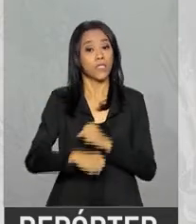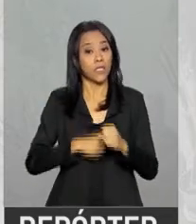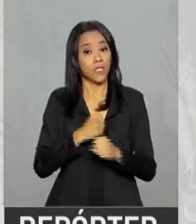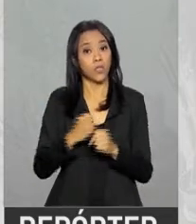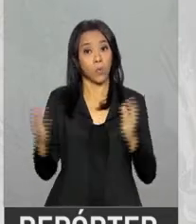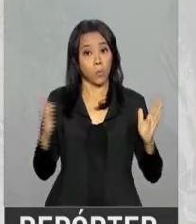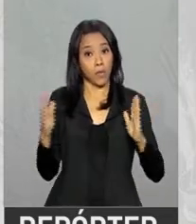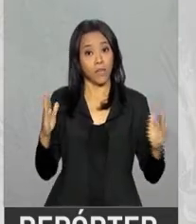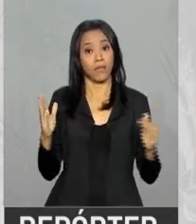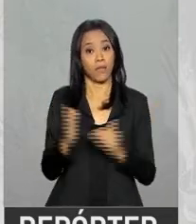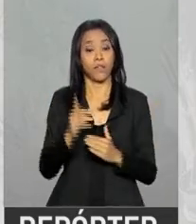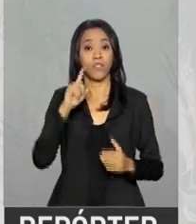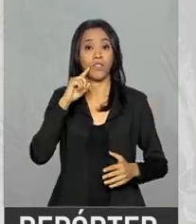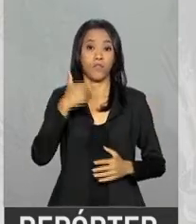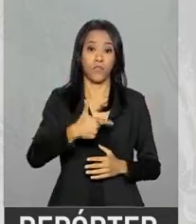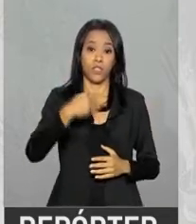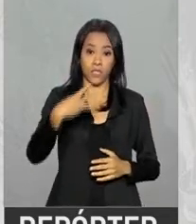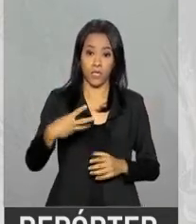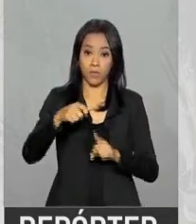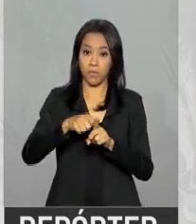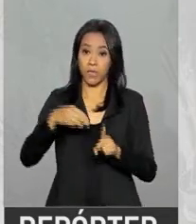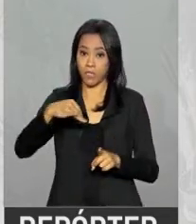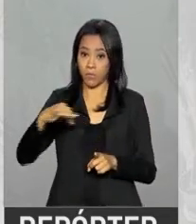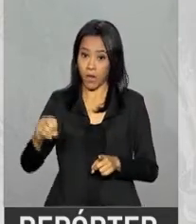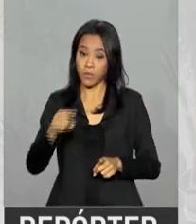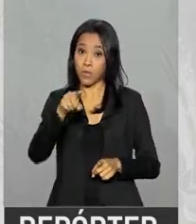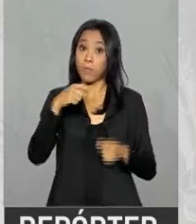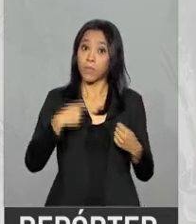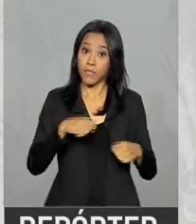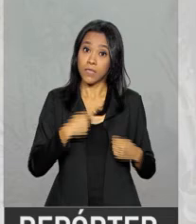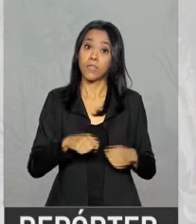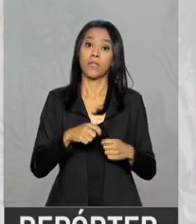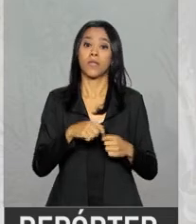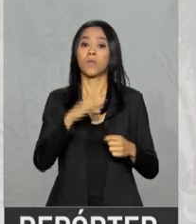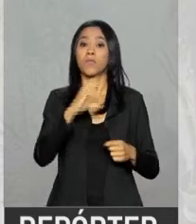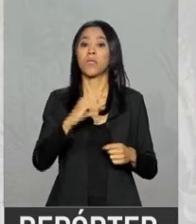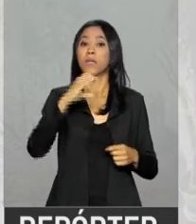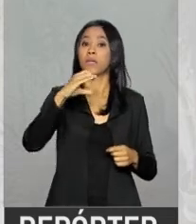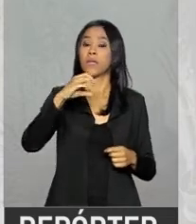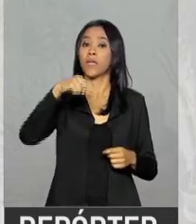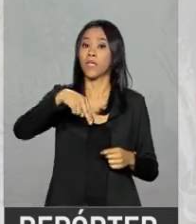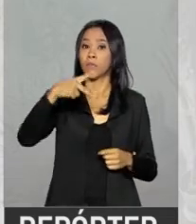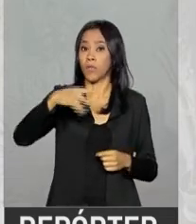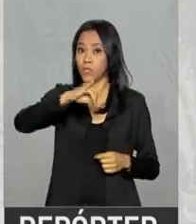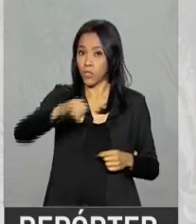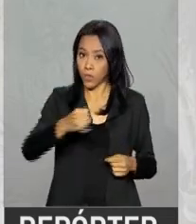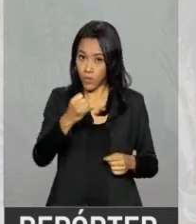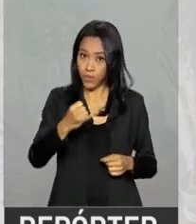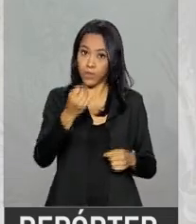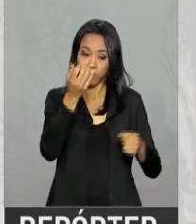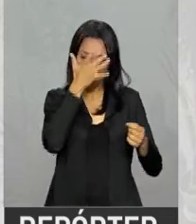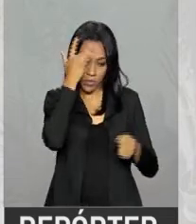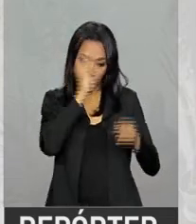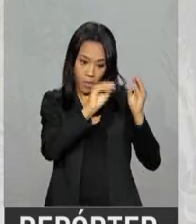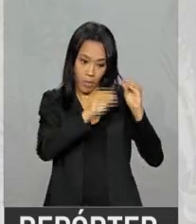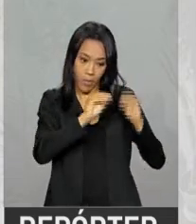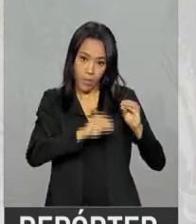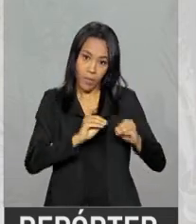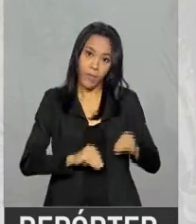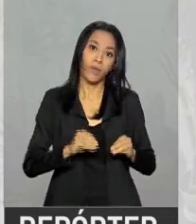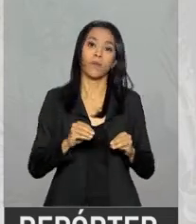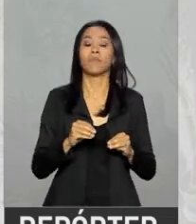até 23 de março. Ela deve ser preenchida por pessoas com CNPJ ativo na Receita Federal, com ou